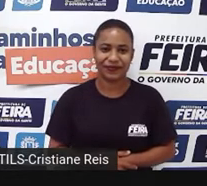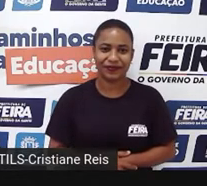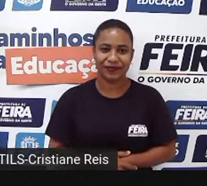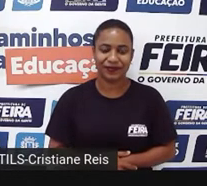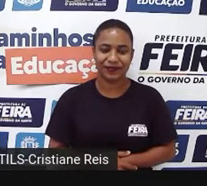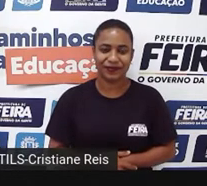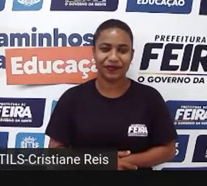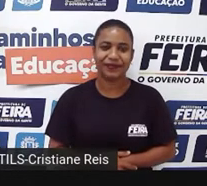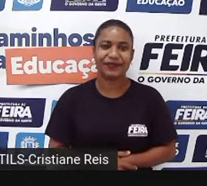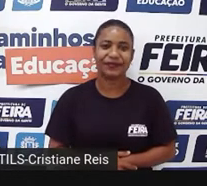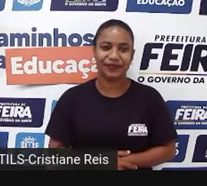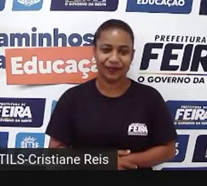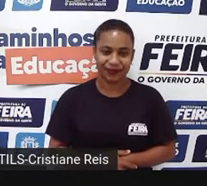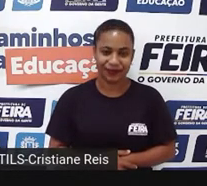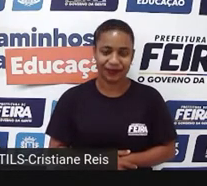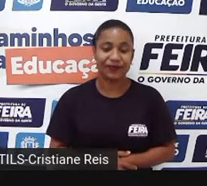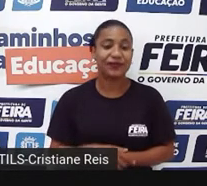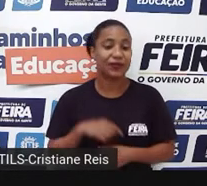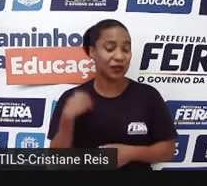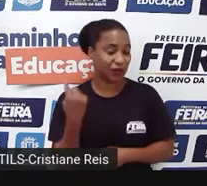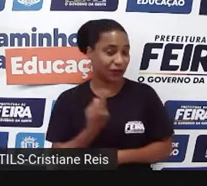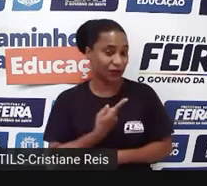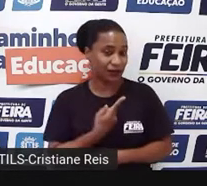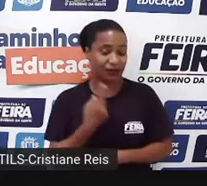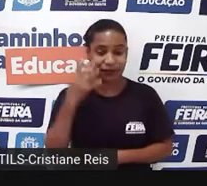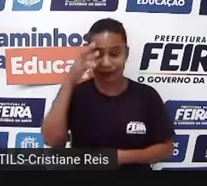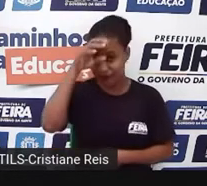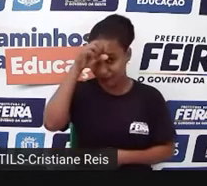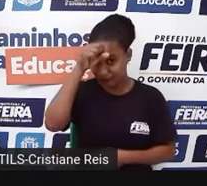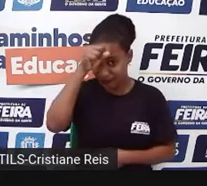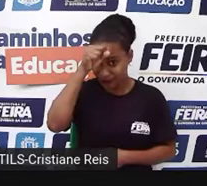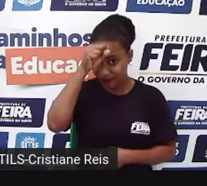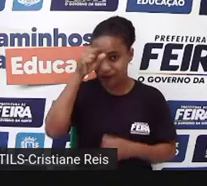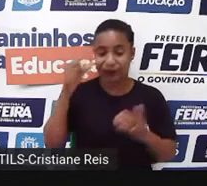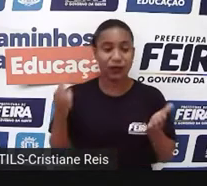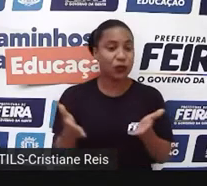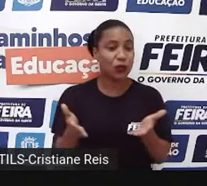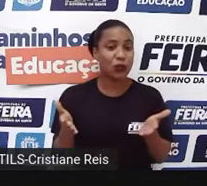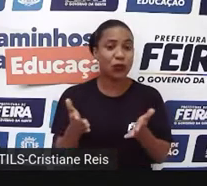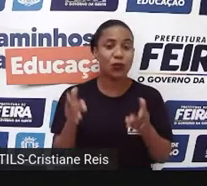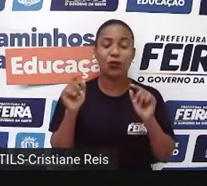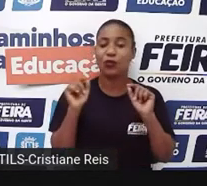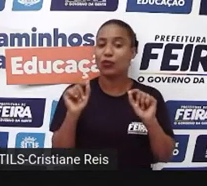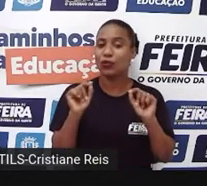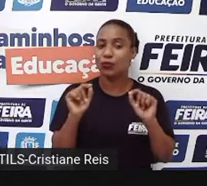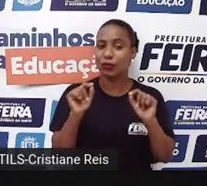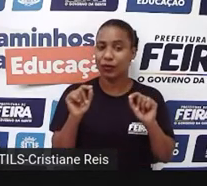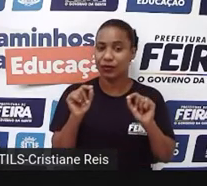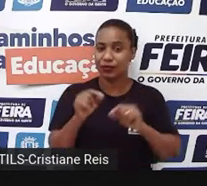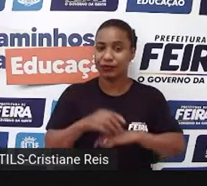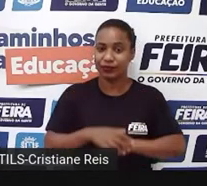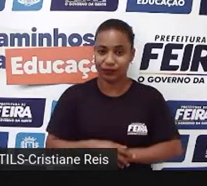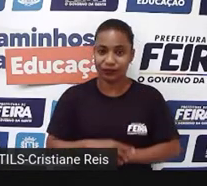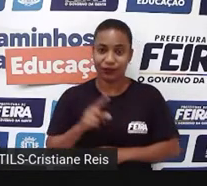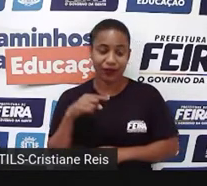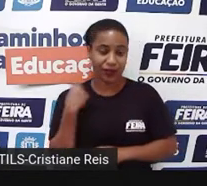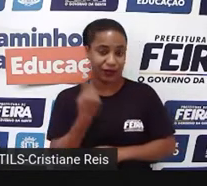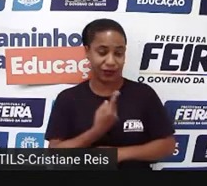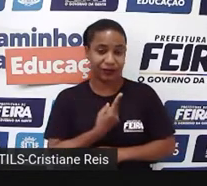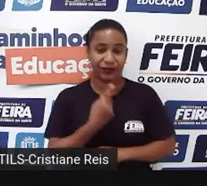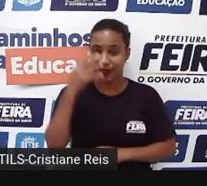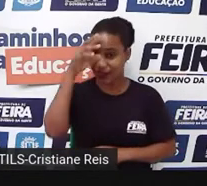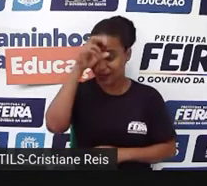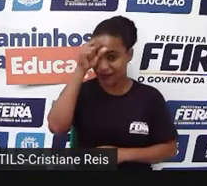What are you going to learn today? Né? O que é que nós vamos aprender hoje, especificamente? Vamos construir e ampliar